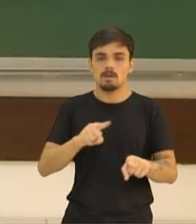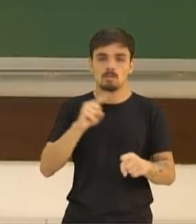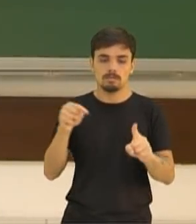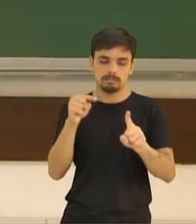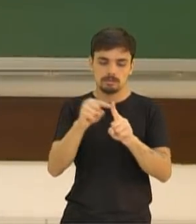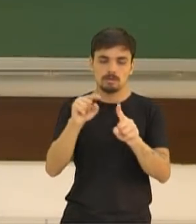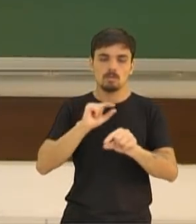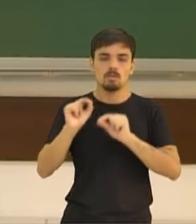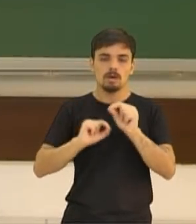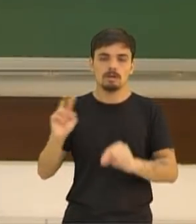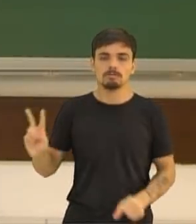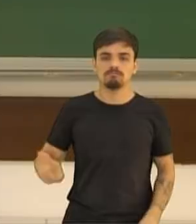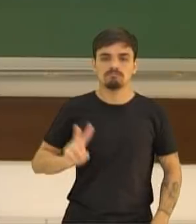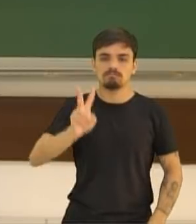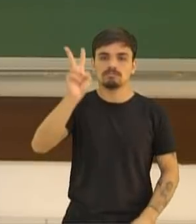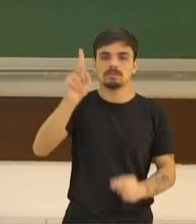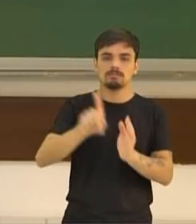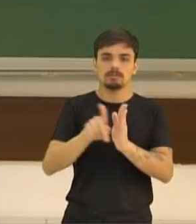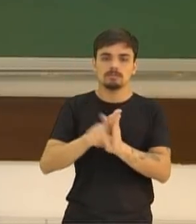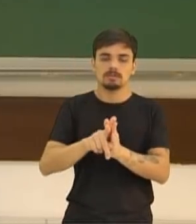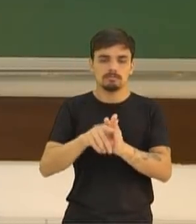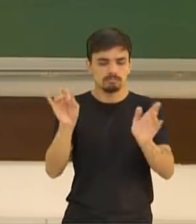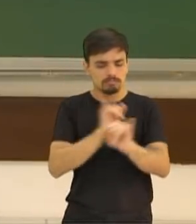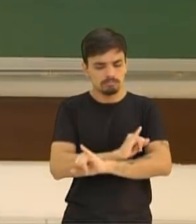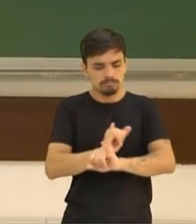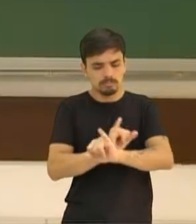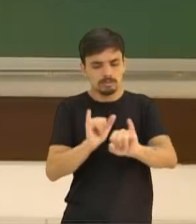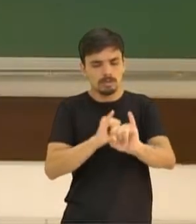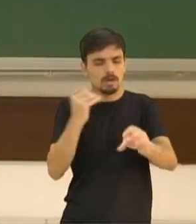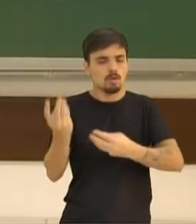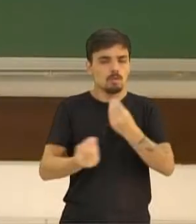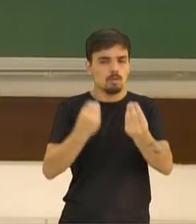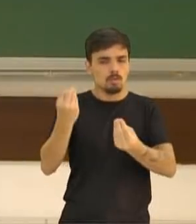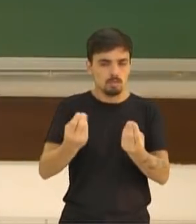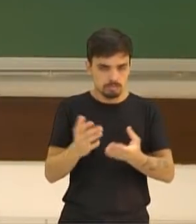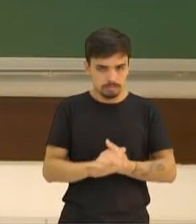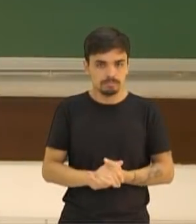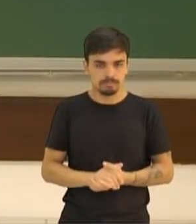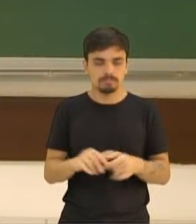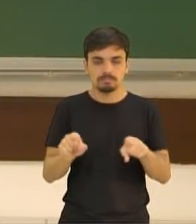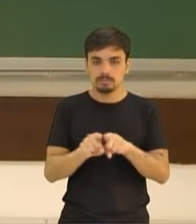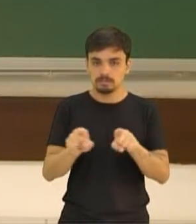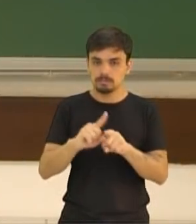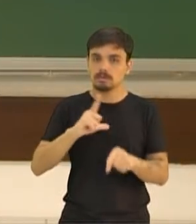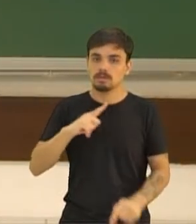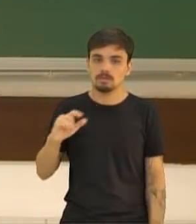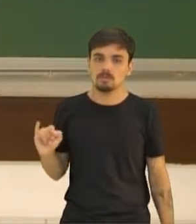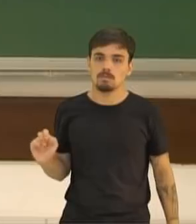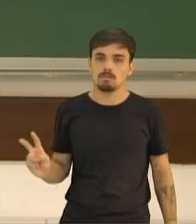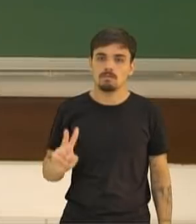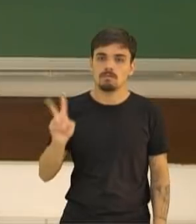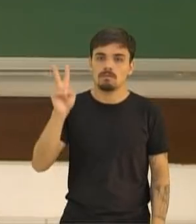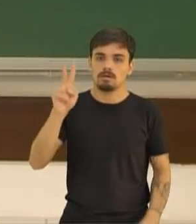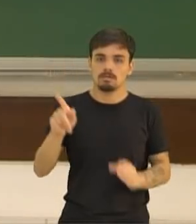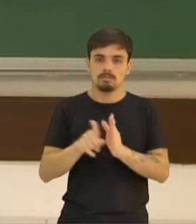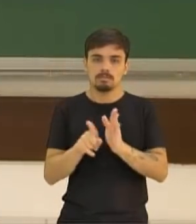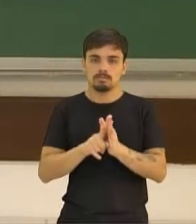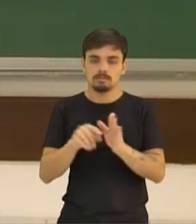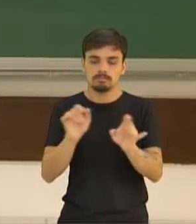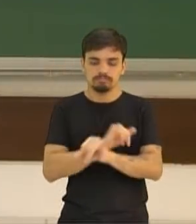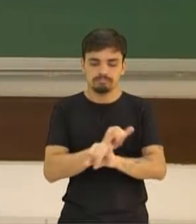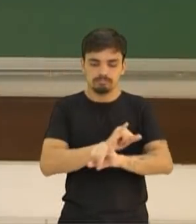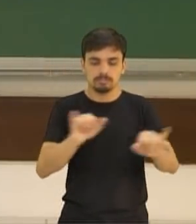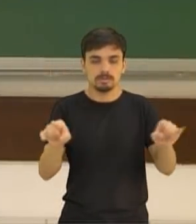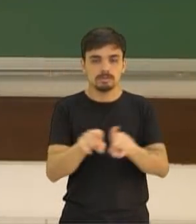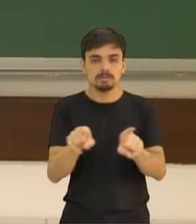objetivo valorizar a mensagem da forma que ela está sendo transmitida. Então, vai ter ali um valor naquela mensagem transmitida.